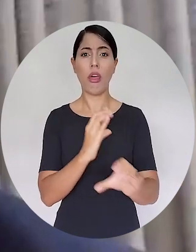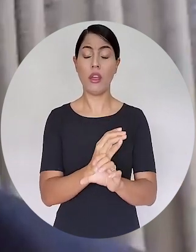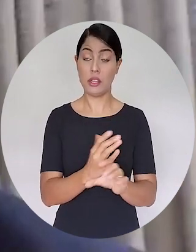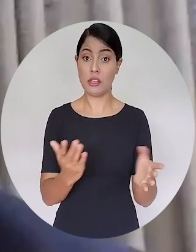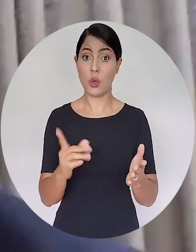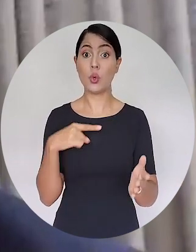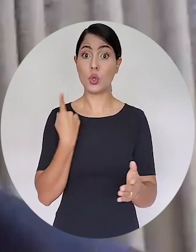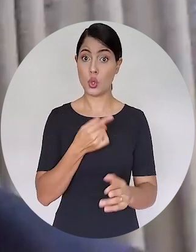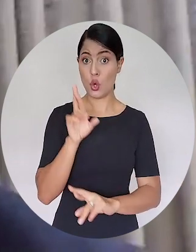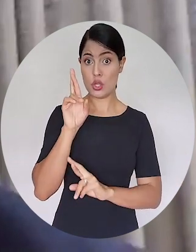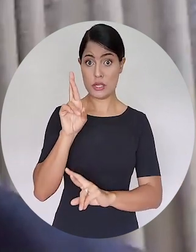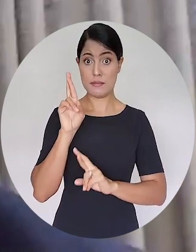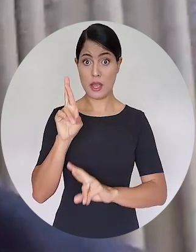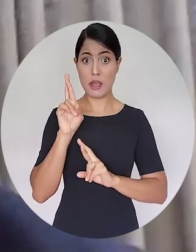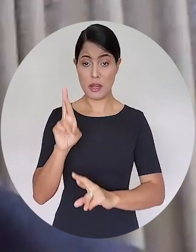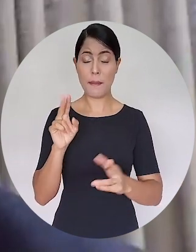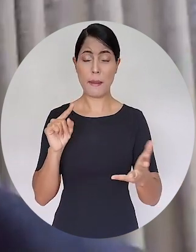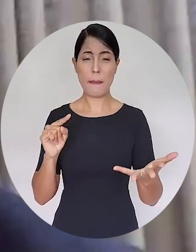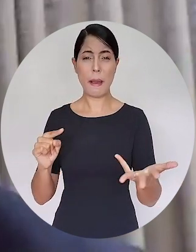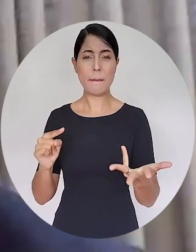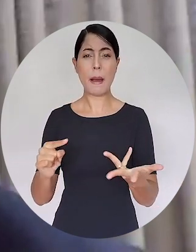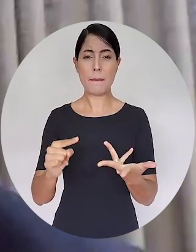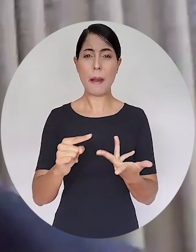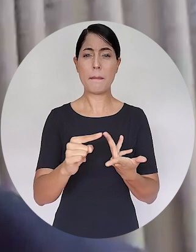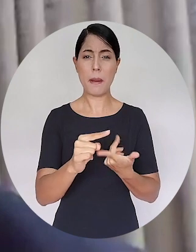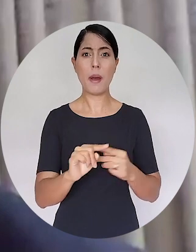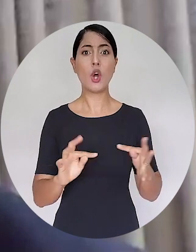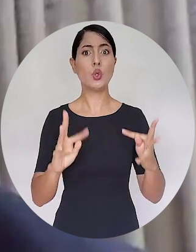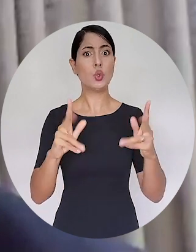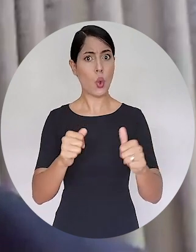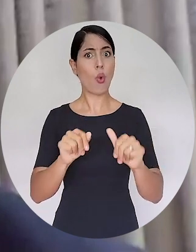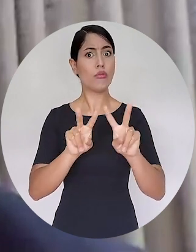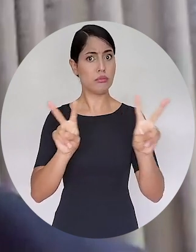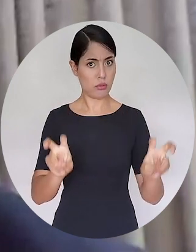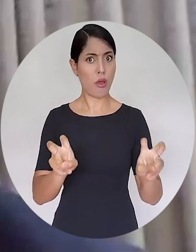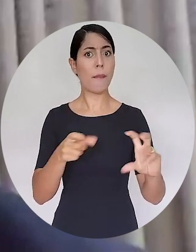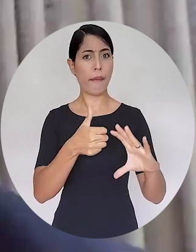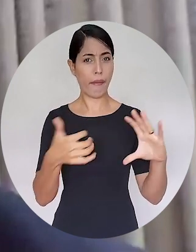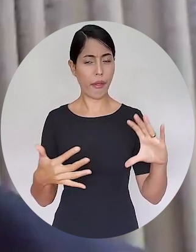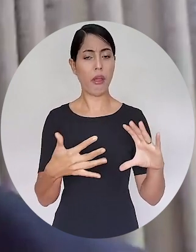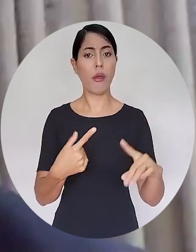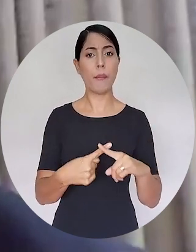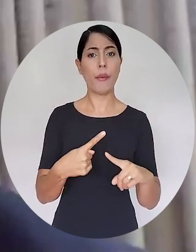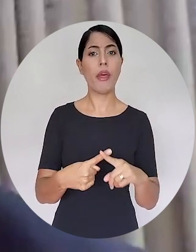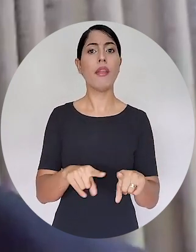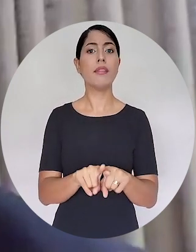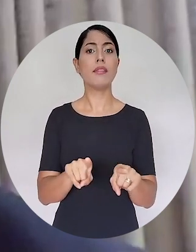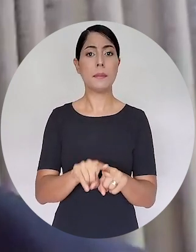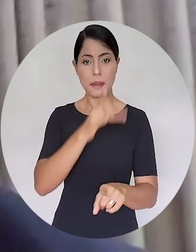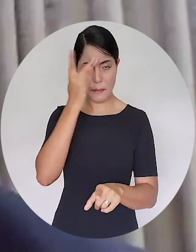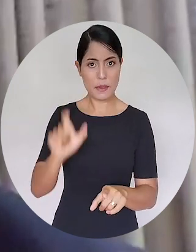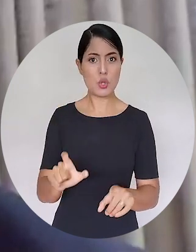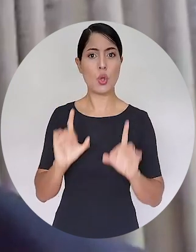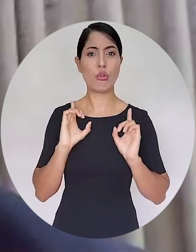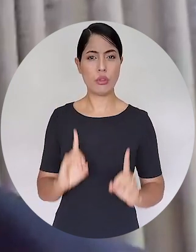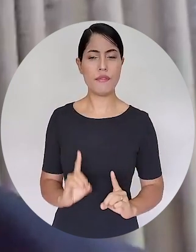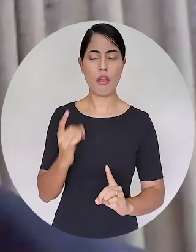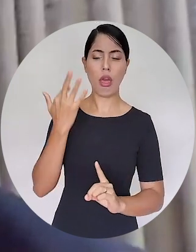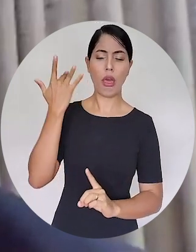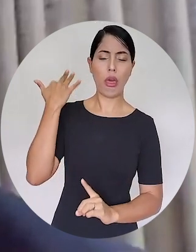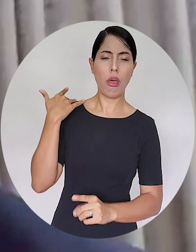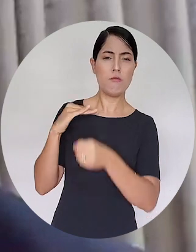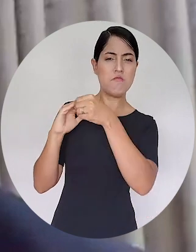por isso que se espera, consideradas todas essas questões, considerada, enfim, a discriminação histórica que